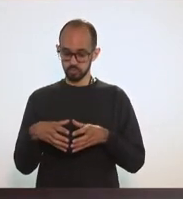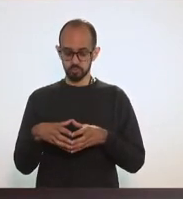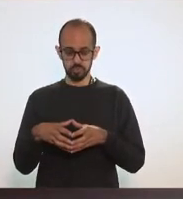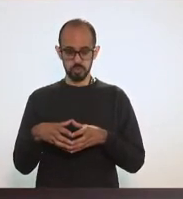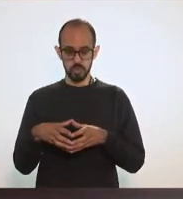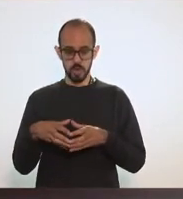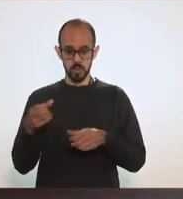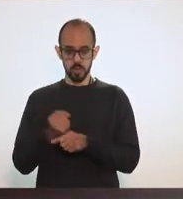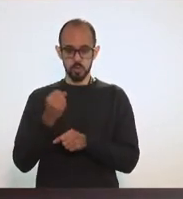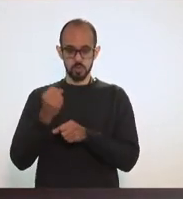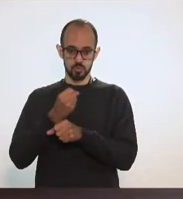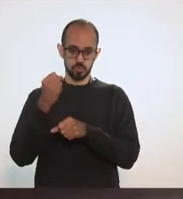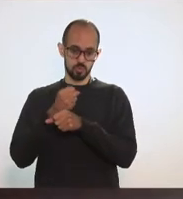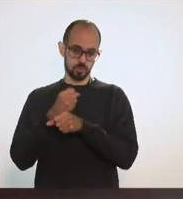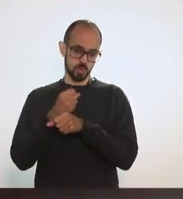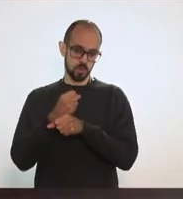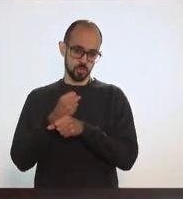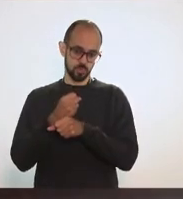das instalações, né?